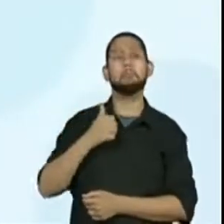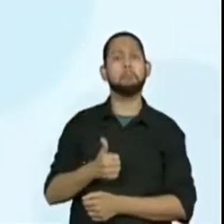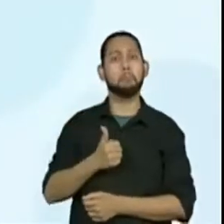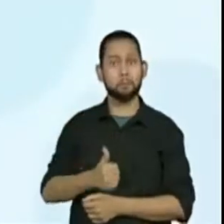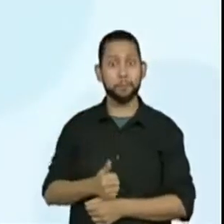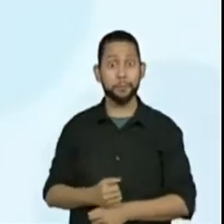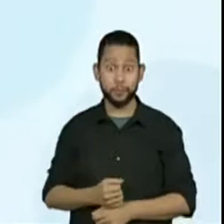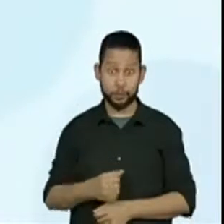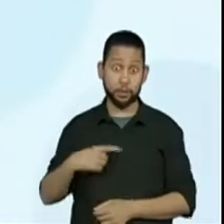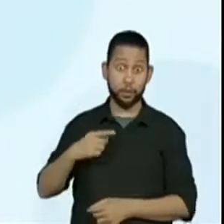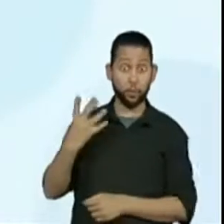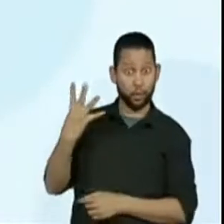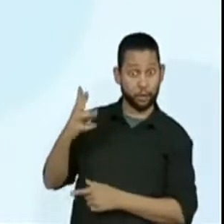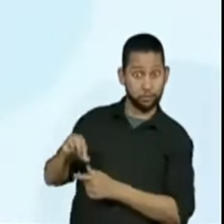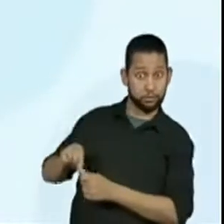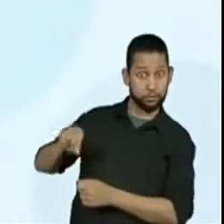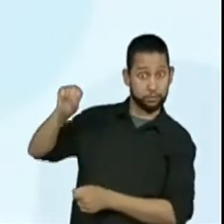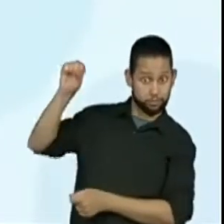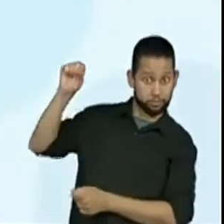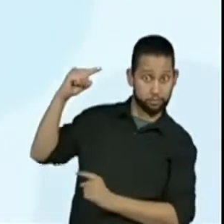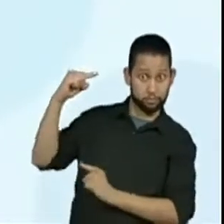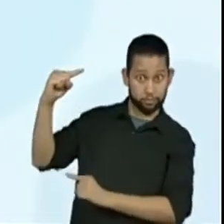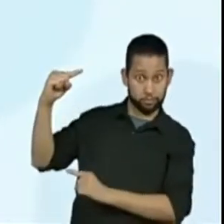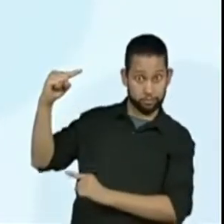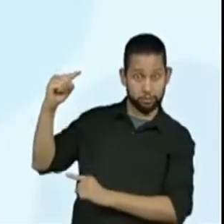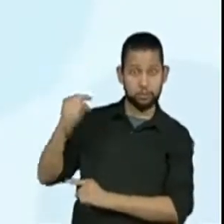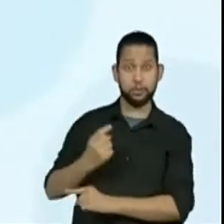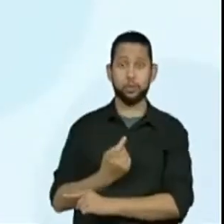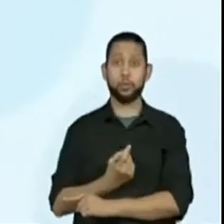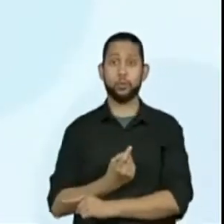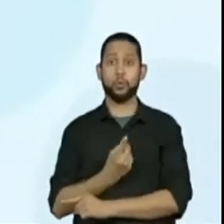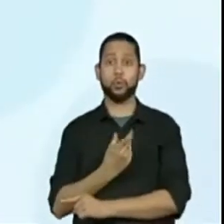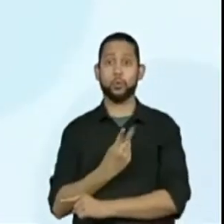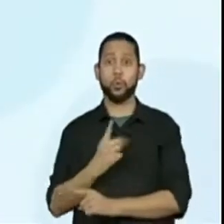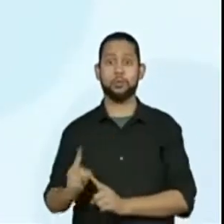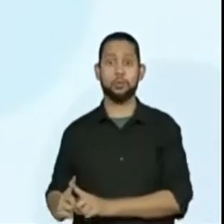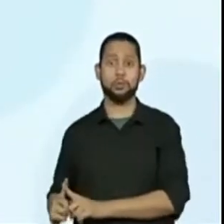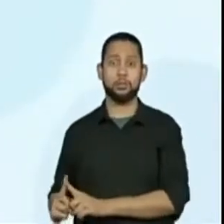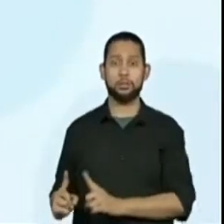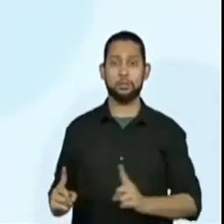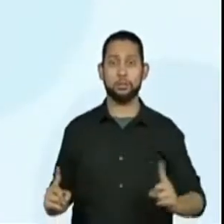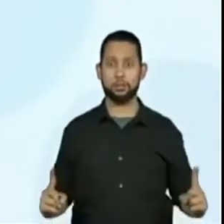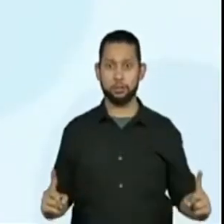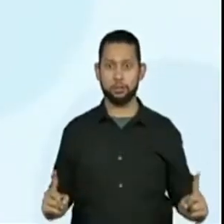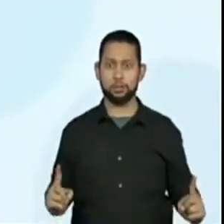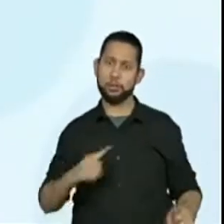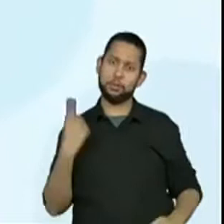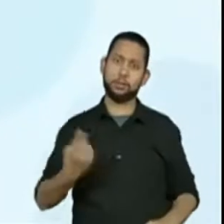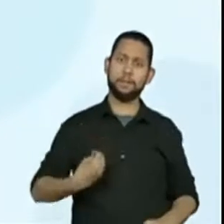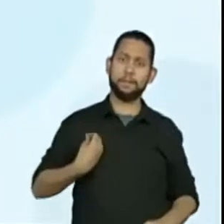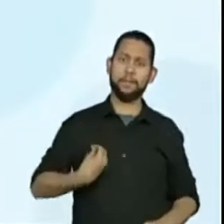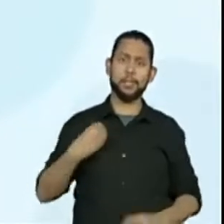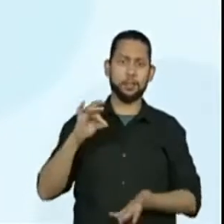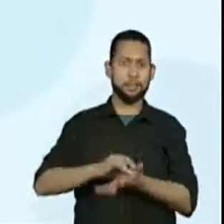É isso que mede um ônibus lá na vida real. Aqui na vida real, né?